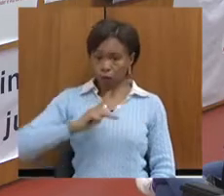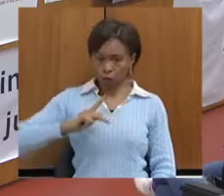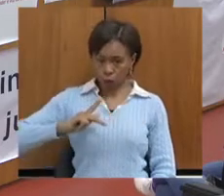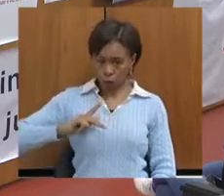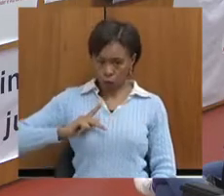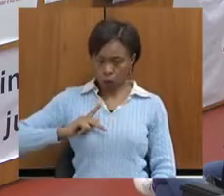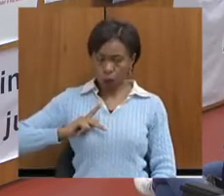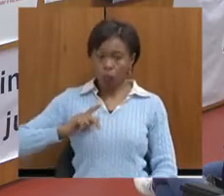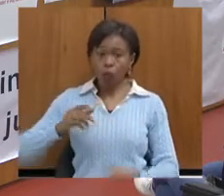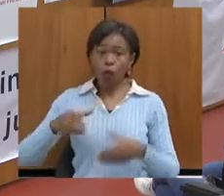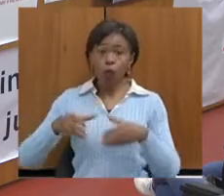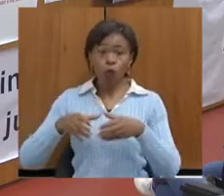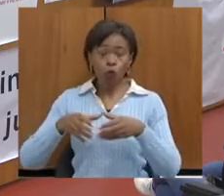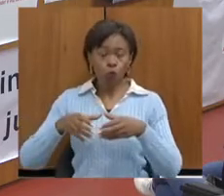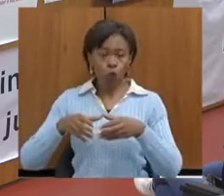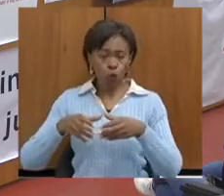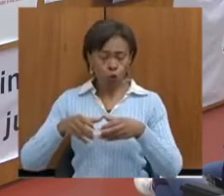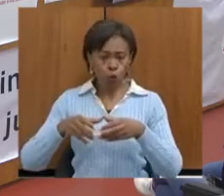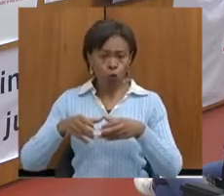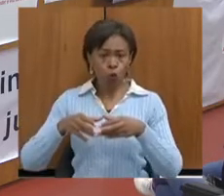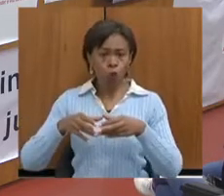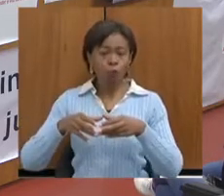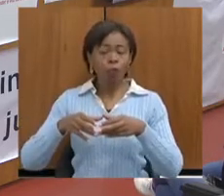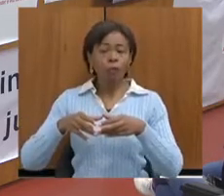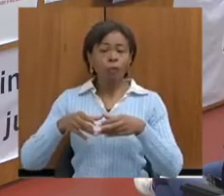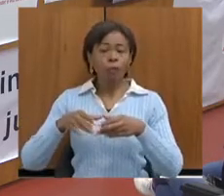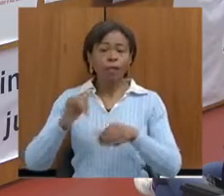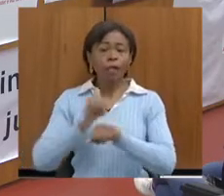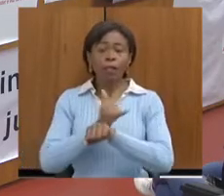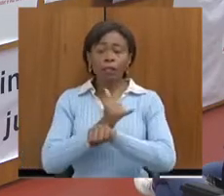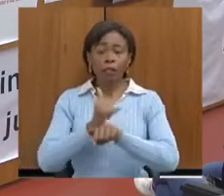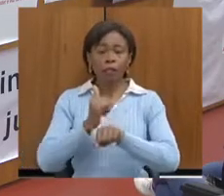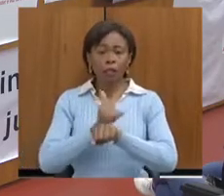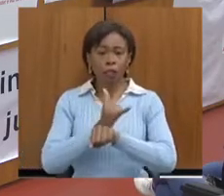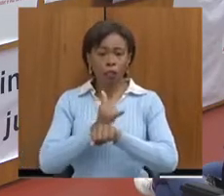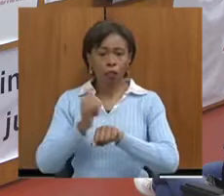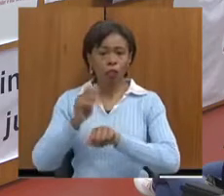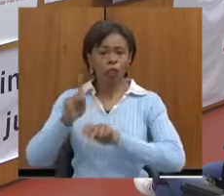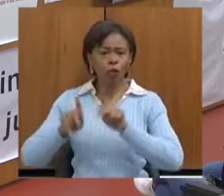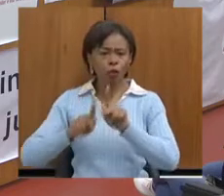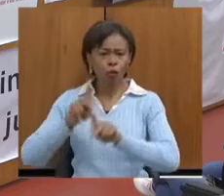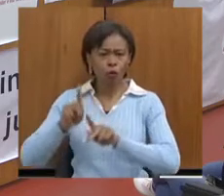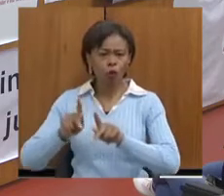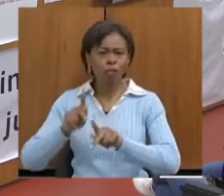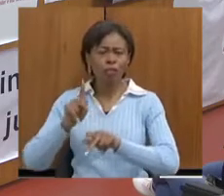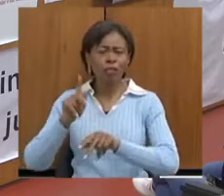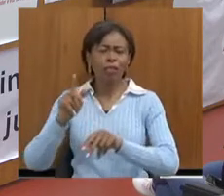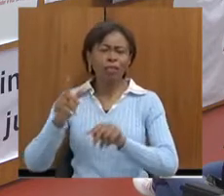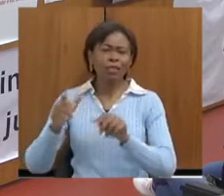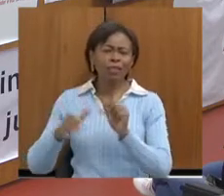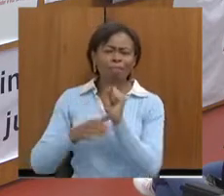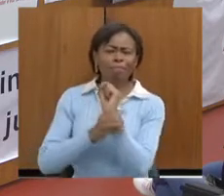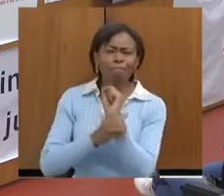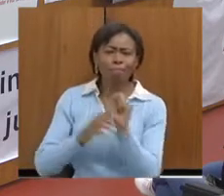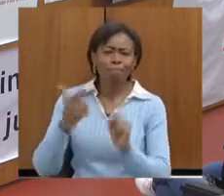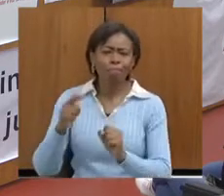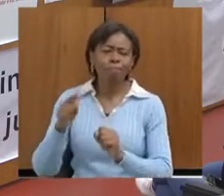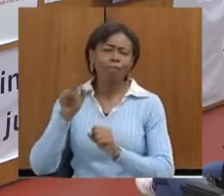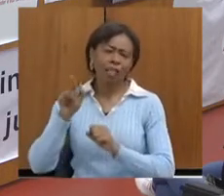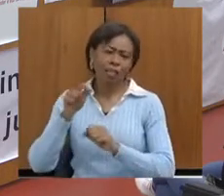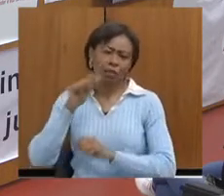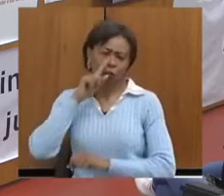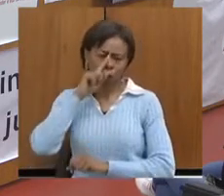estratégico de proteção aos vulneráveis em situação de crise da Defensoria Pública do Estado de Minas Gerais